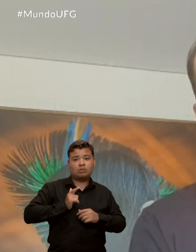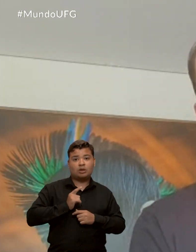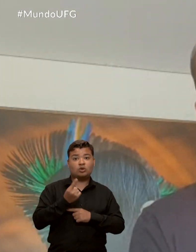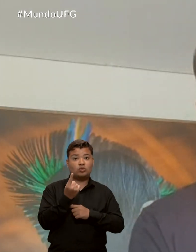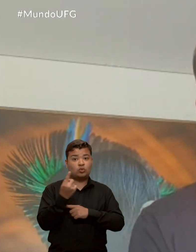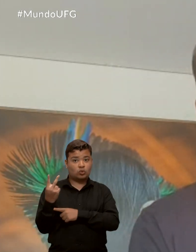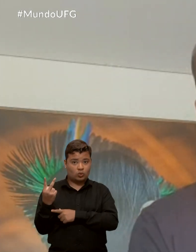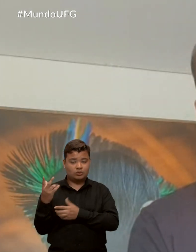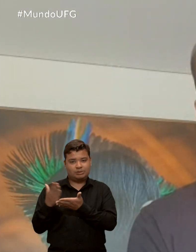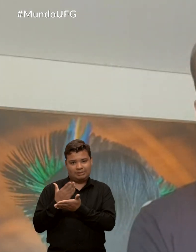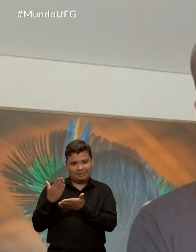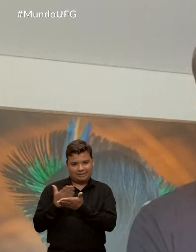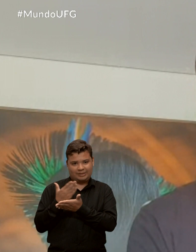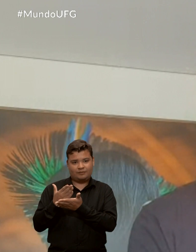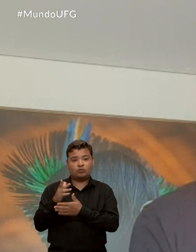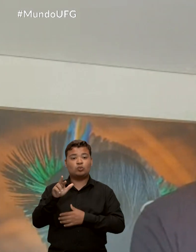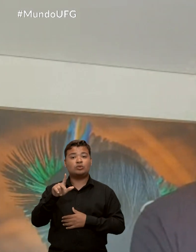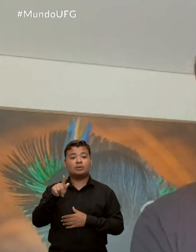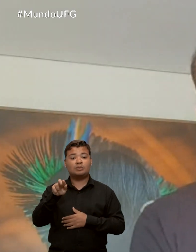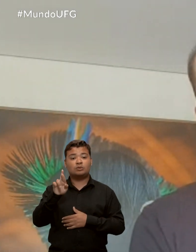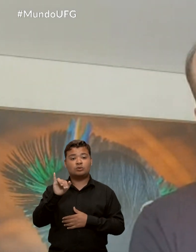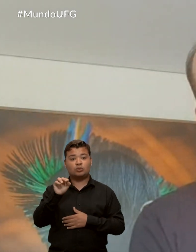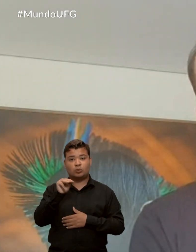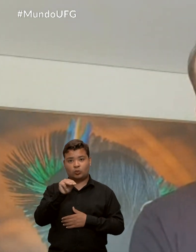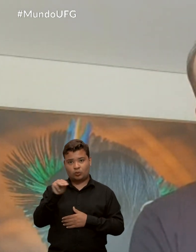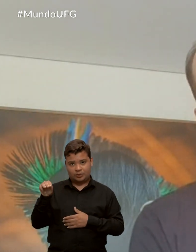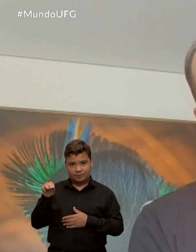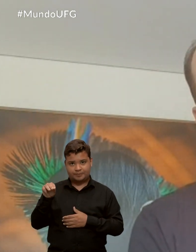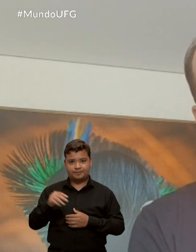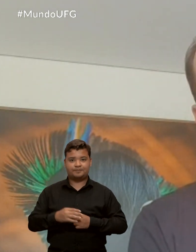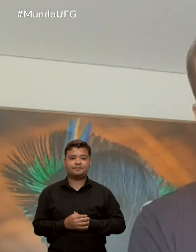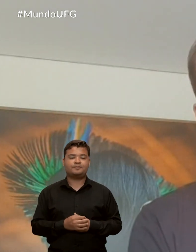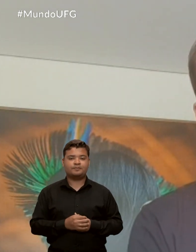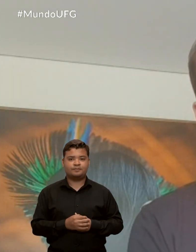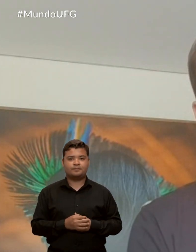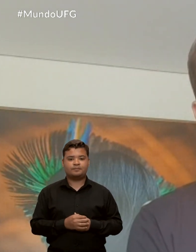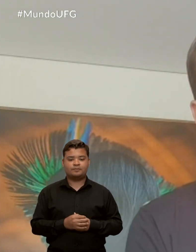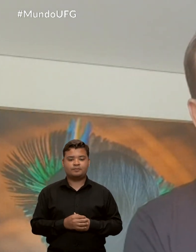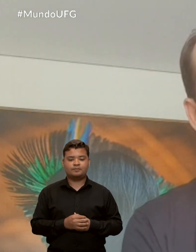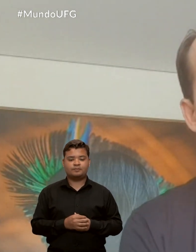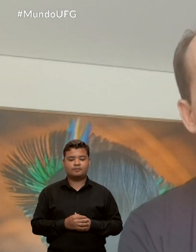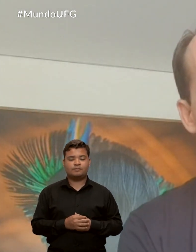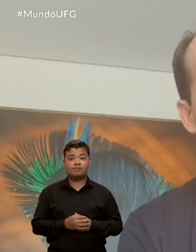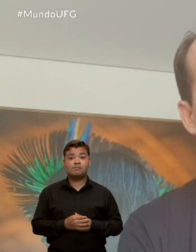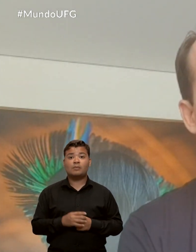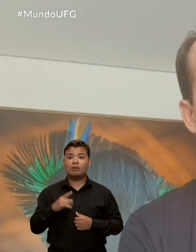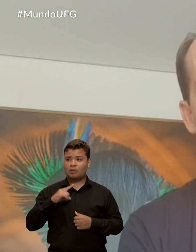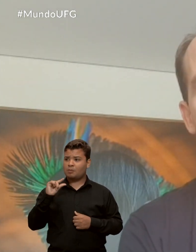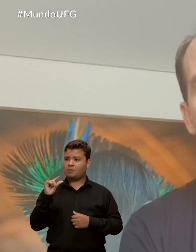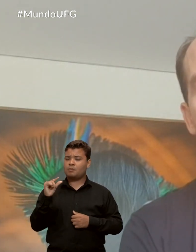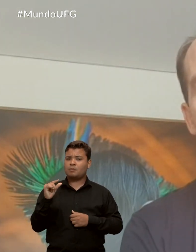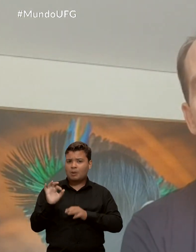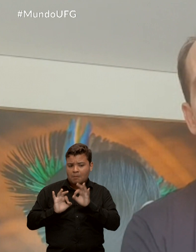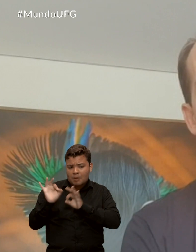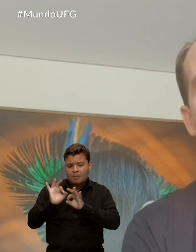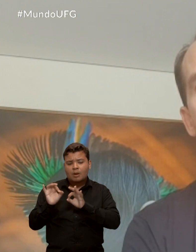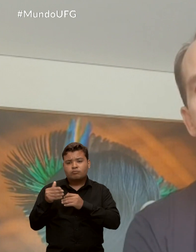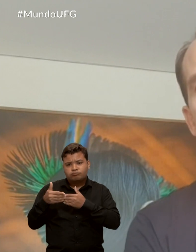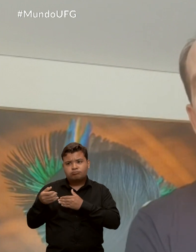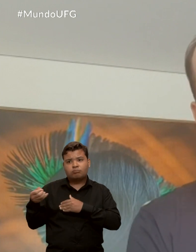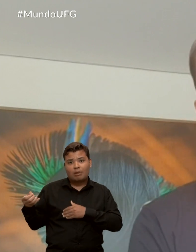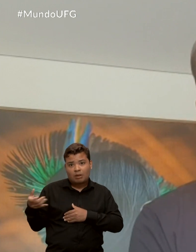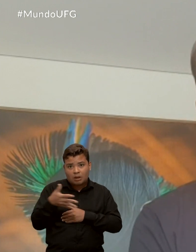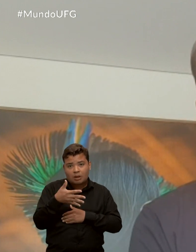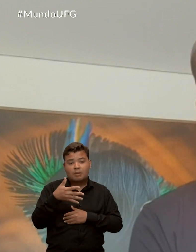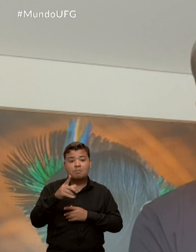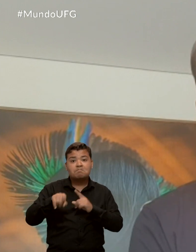livros dos irmãos Grimm. Uhum. Agora, nesse novo lançamento que a gente está fazendo atualmente, mais